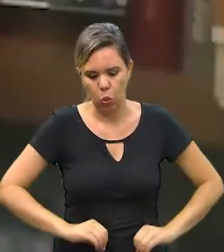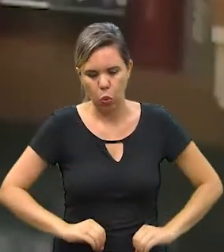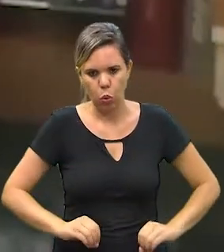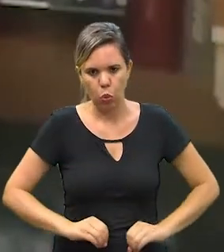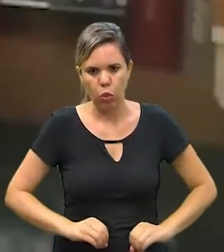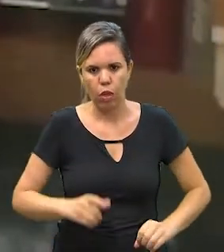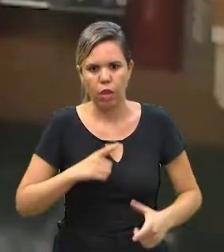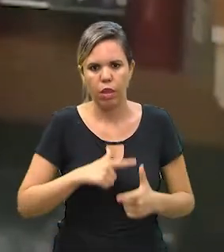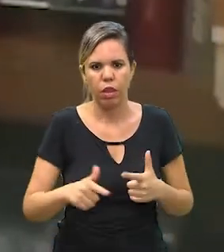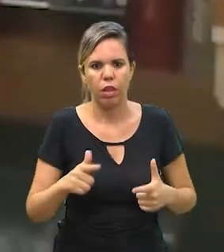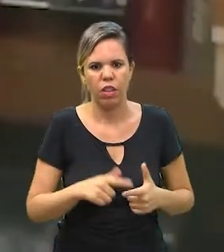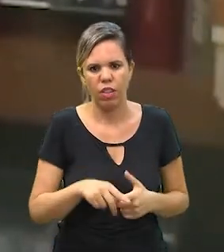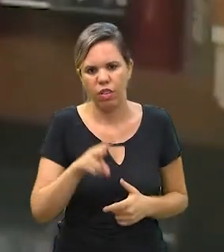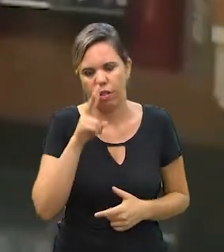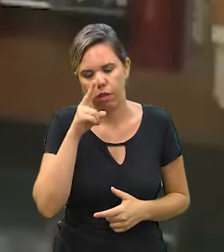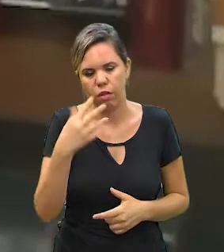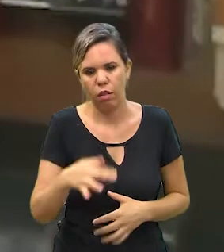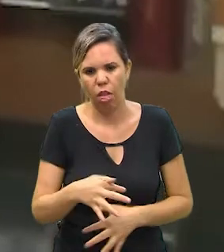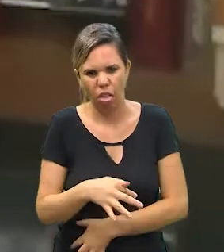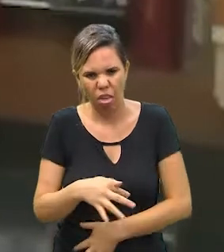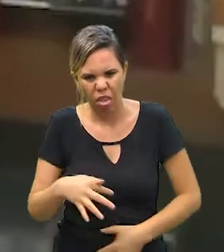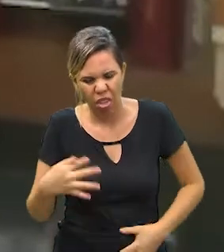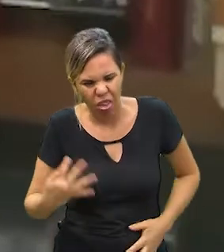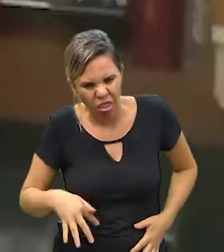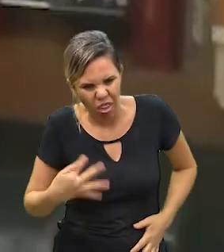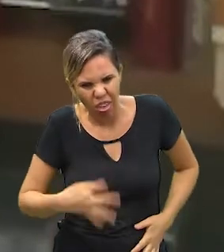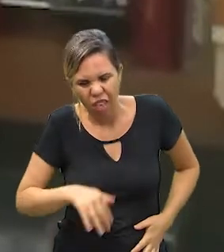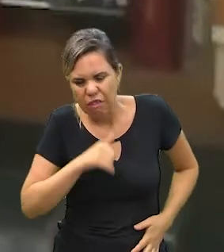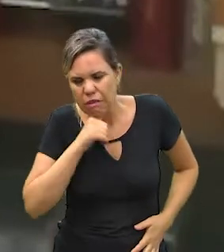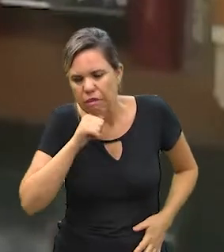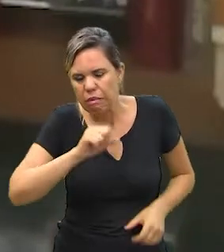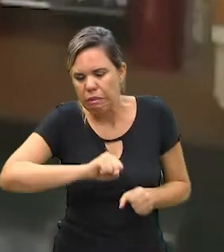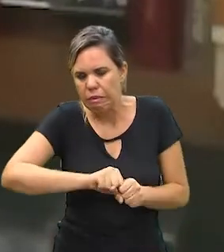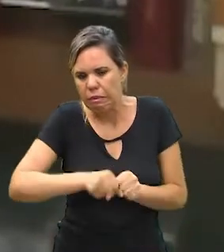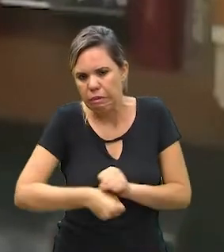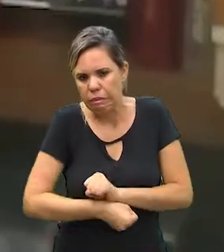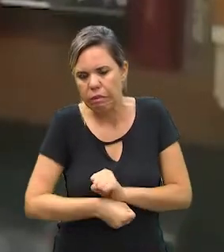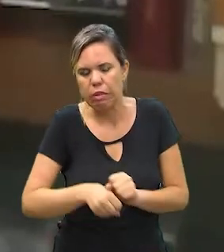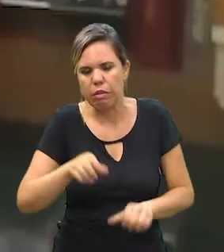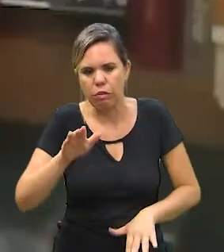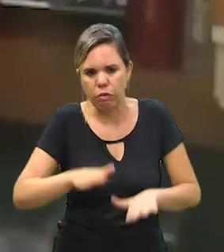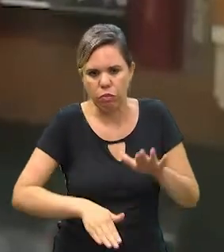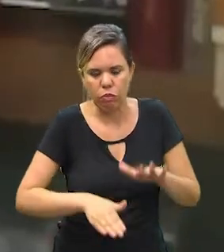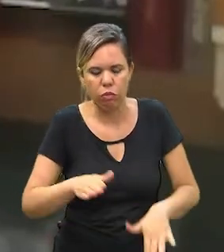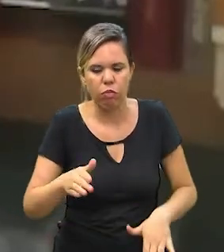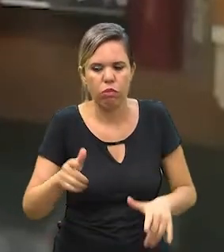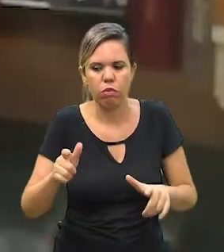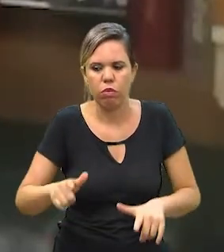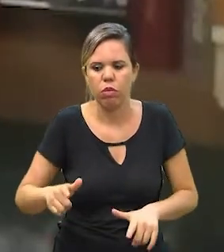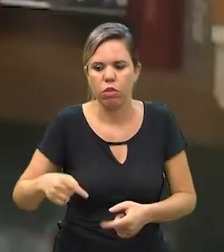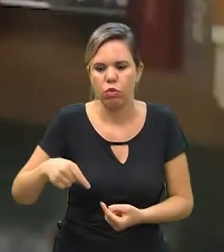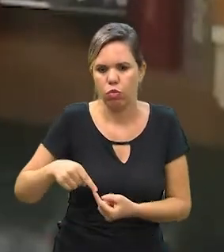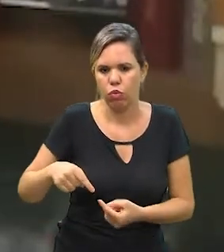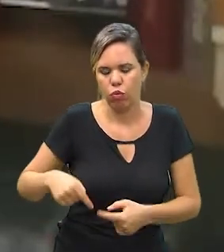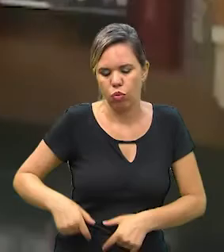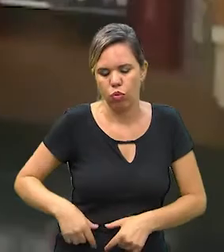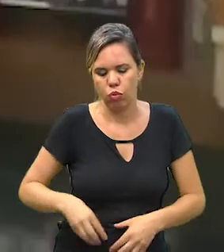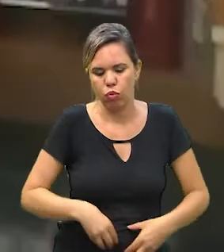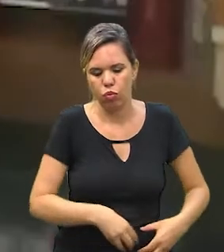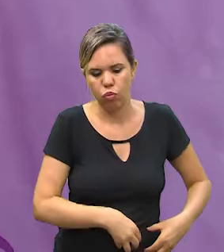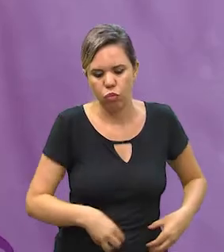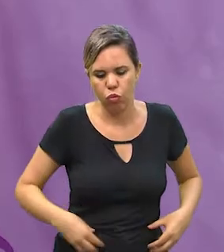exemplo, vai ter um sangramento dentro do abdômen, por isso que provoca bastante dor. Dependendo de onde estiver, vai ter esse tipo de